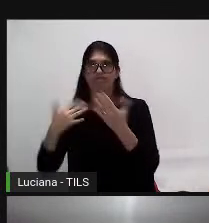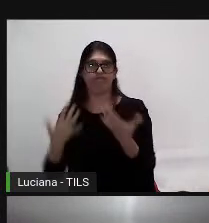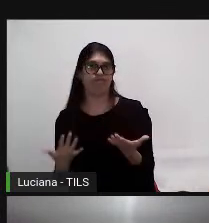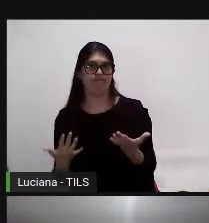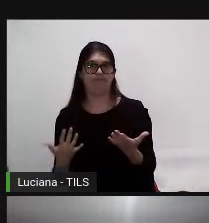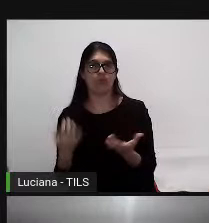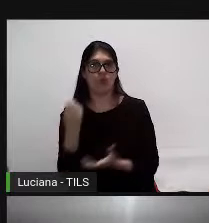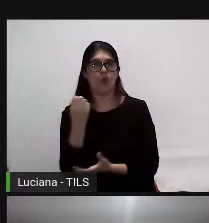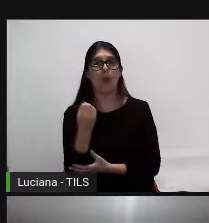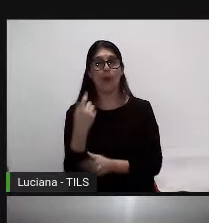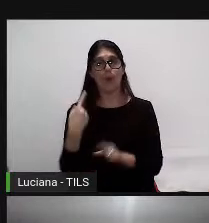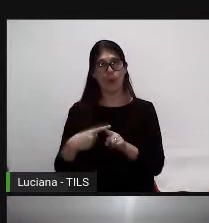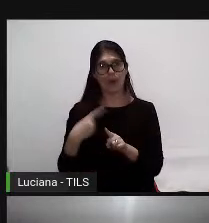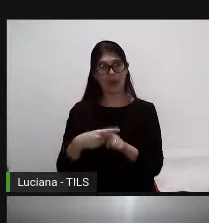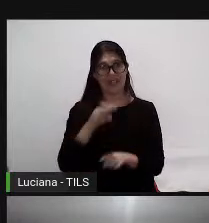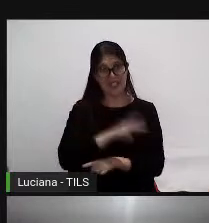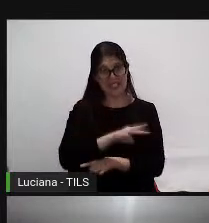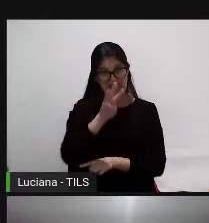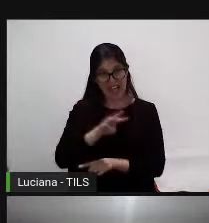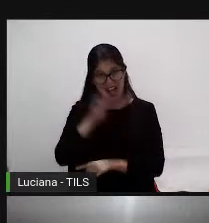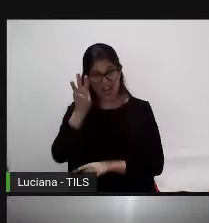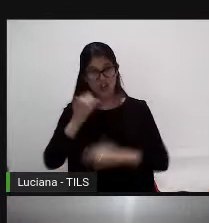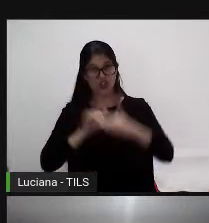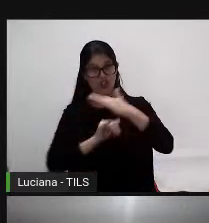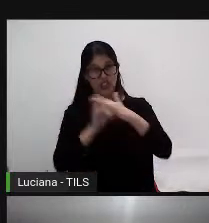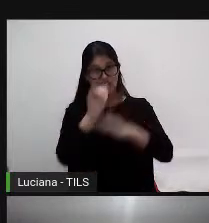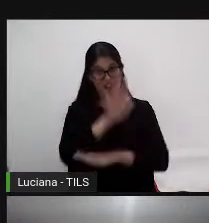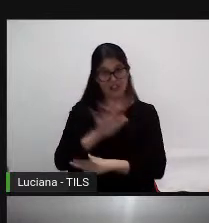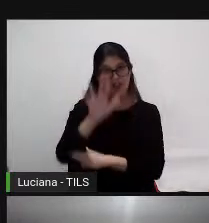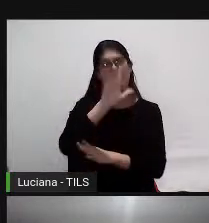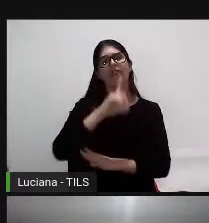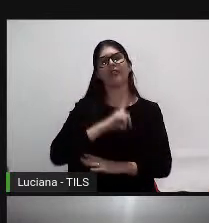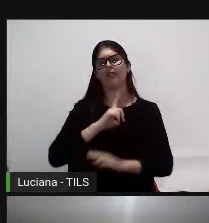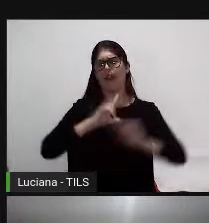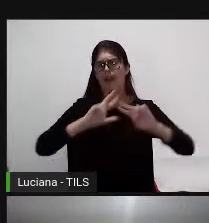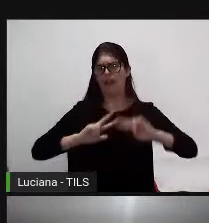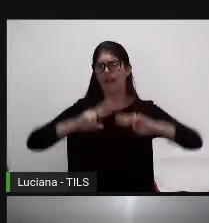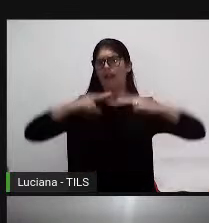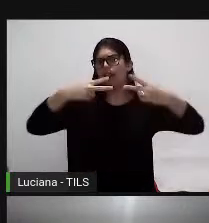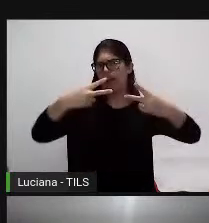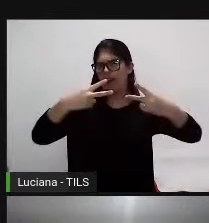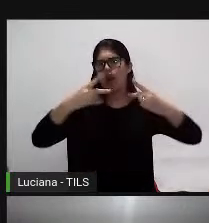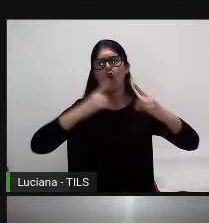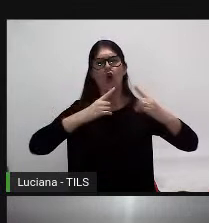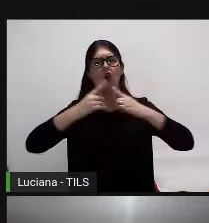página da instituição também tem lá os links dos coordenadores, das coordenadoras de